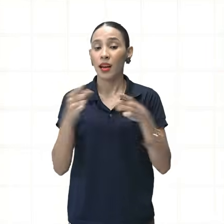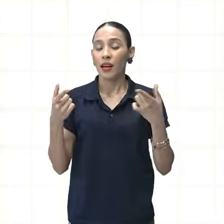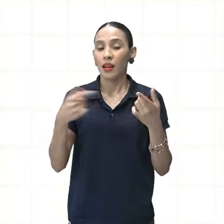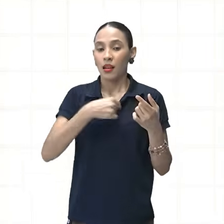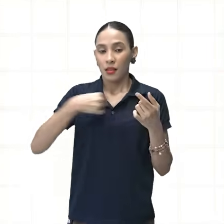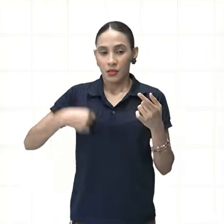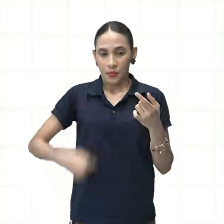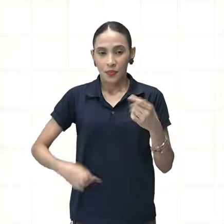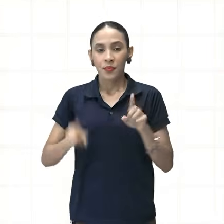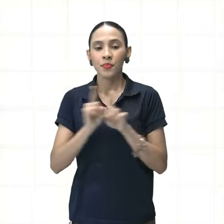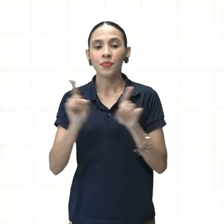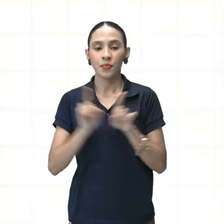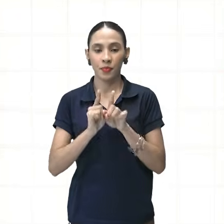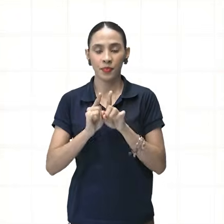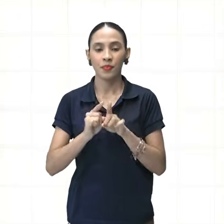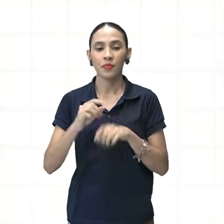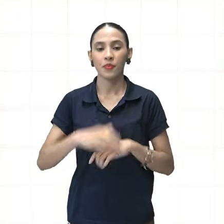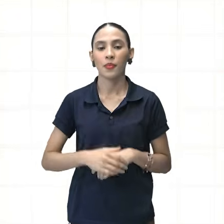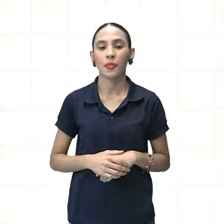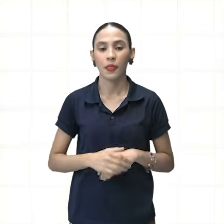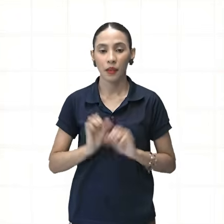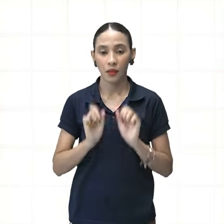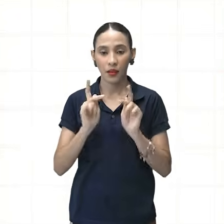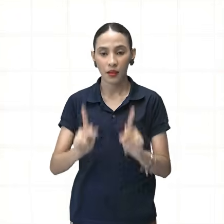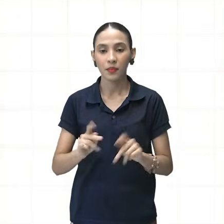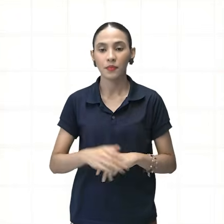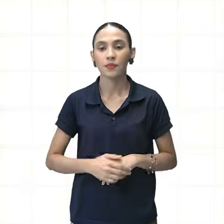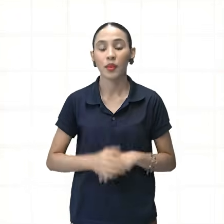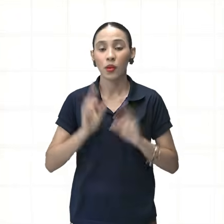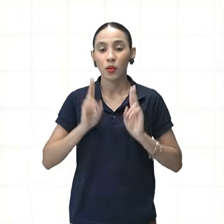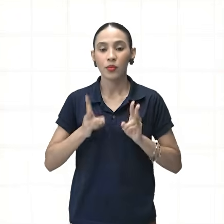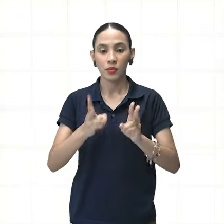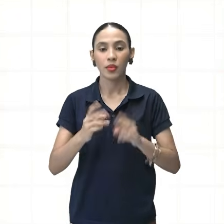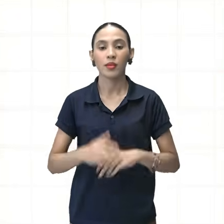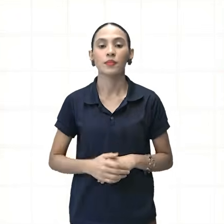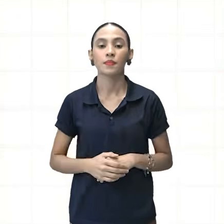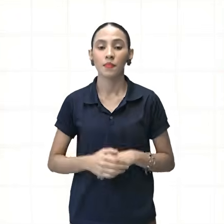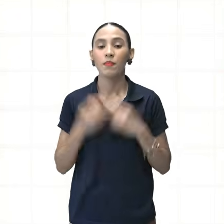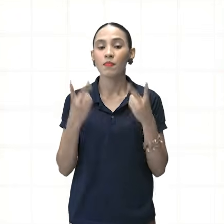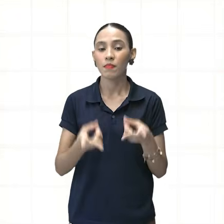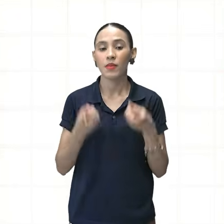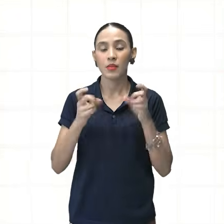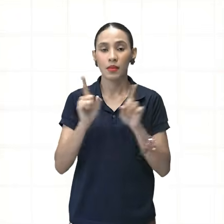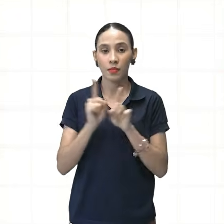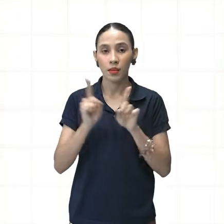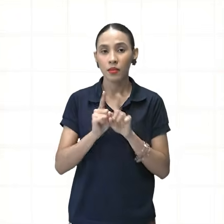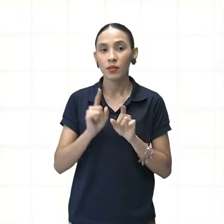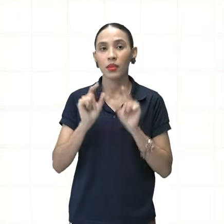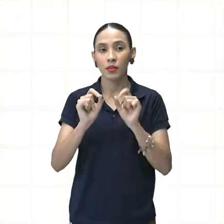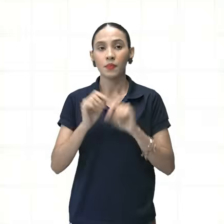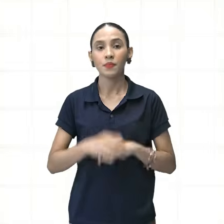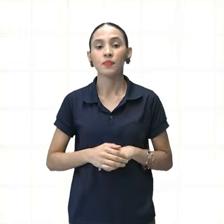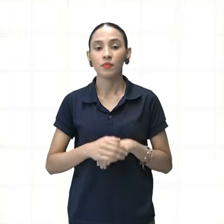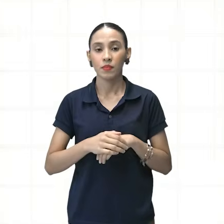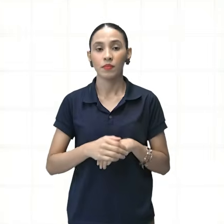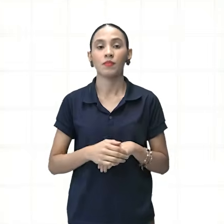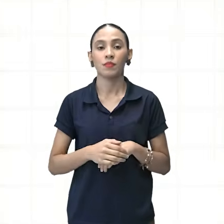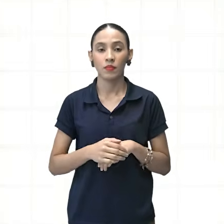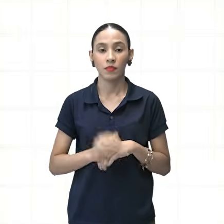ficasse sob domínio estrangeiro, certo? Continuando, vamos observar que eles também queriam um